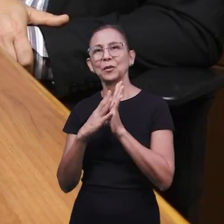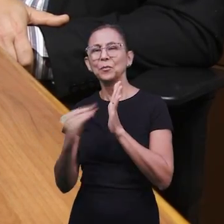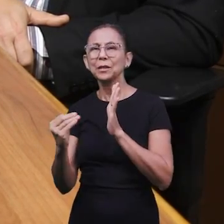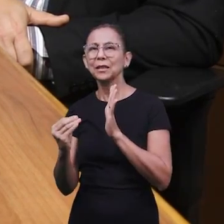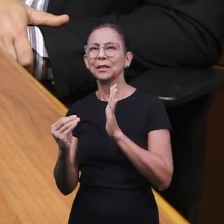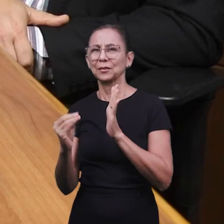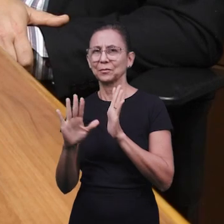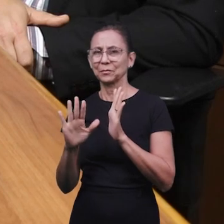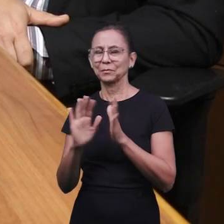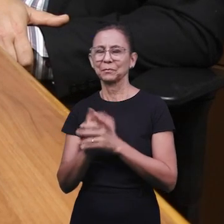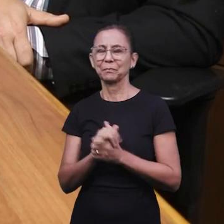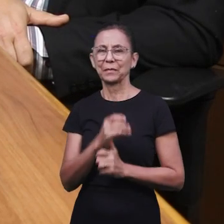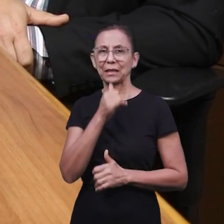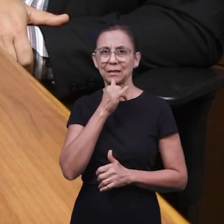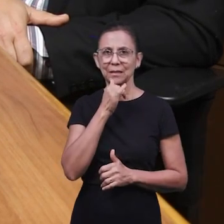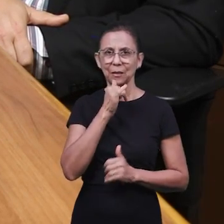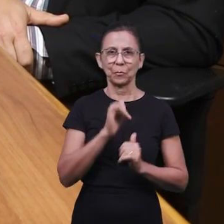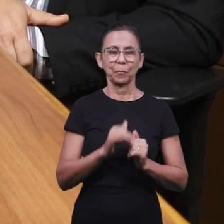o Senhor.